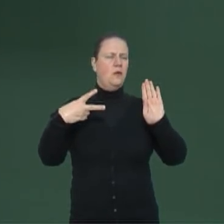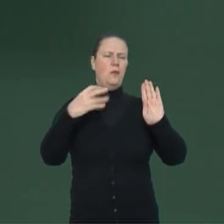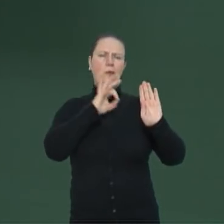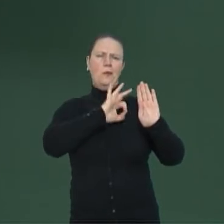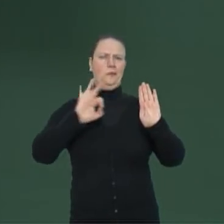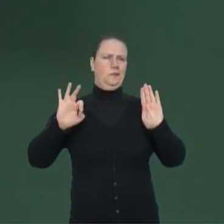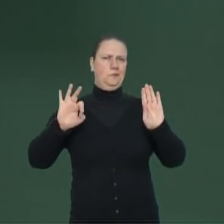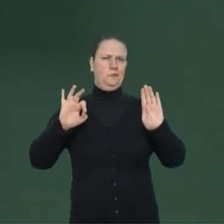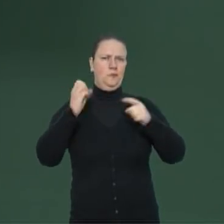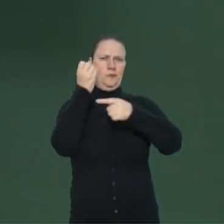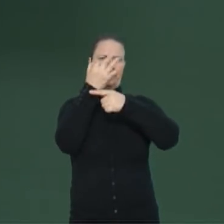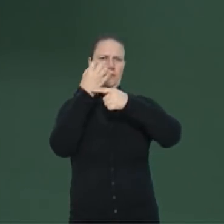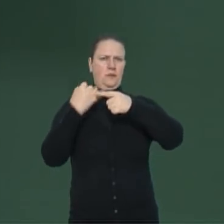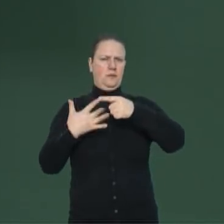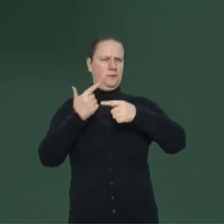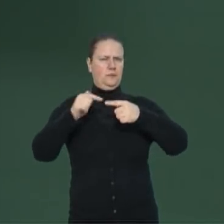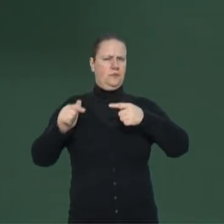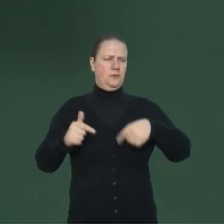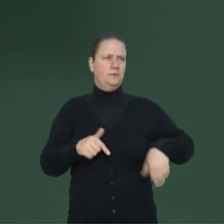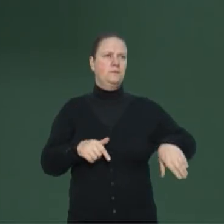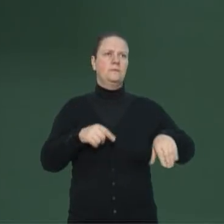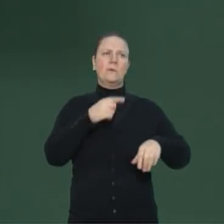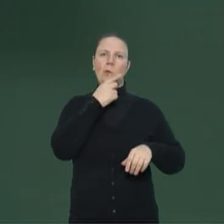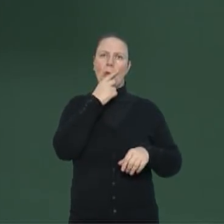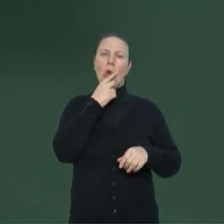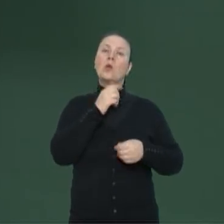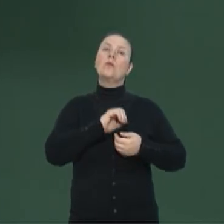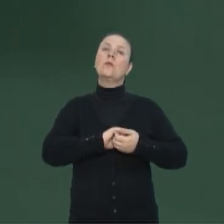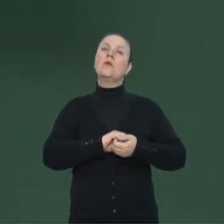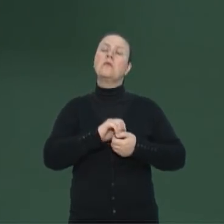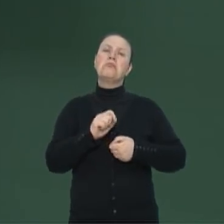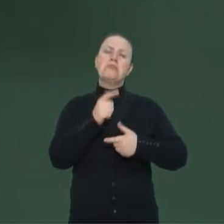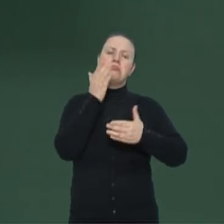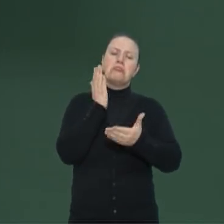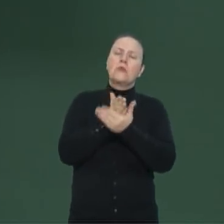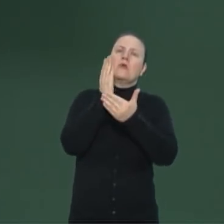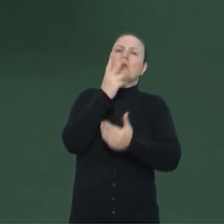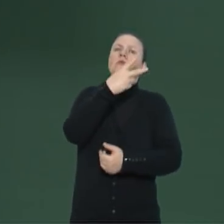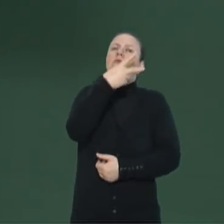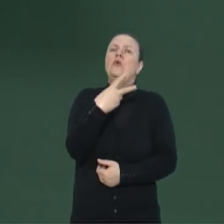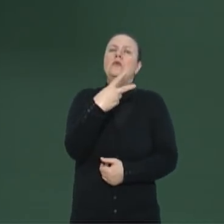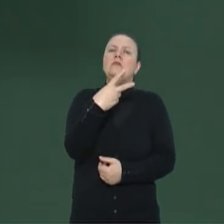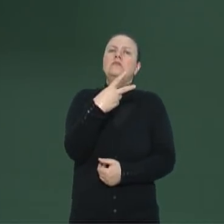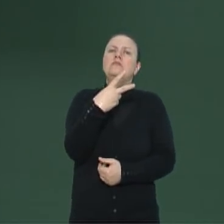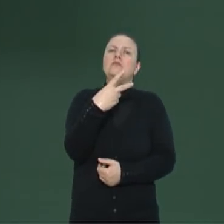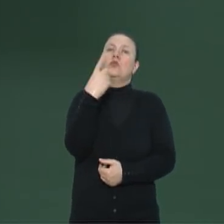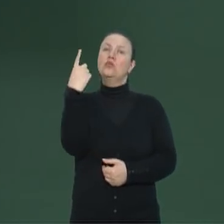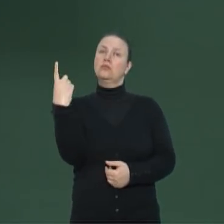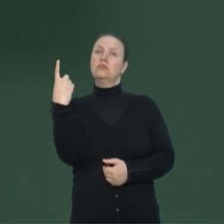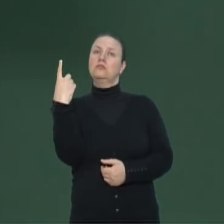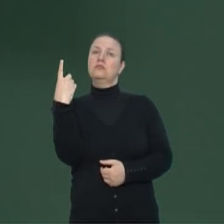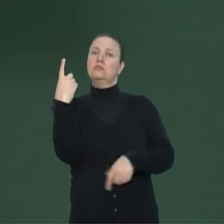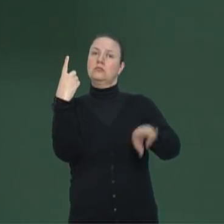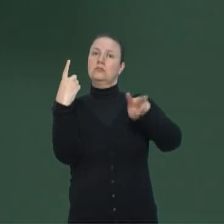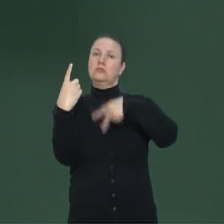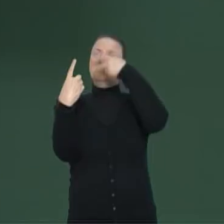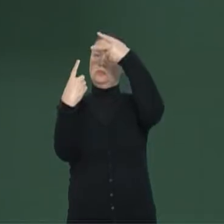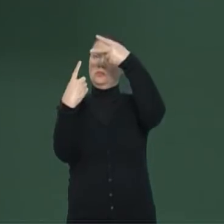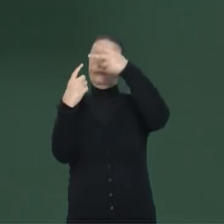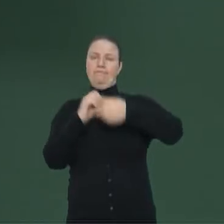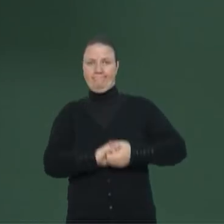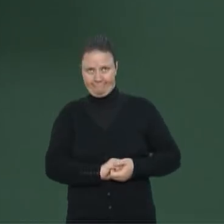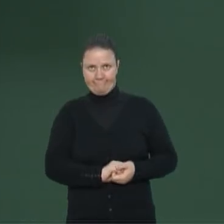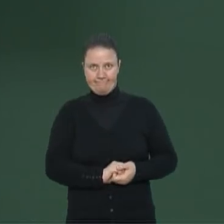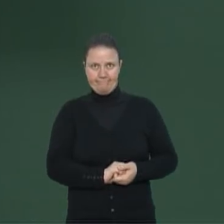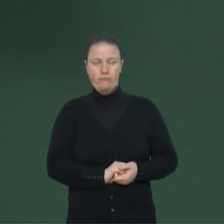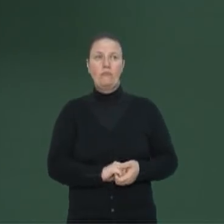fração, né? Então, o que vai acontecer? Eu vou pegar metade do 2. Metade do 2 é 1. Então, eu vou pegar 1 elevado ao quadrado. Tá lá, 1 ao